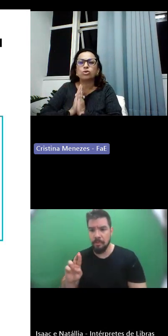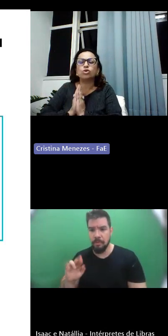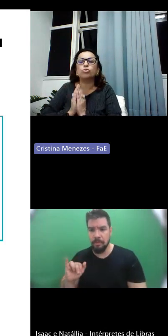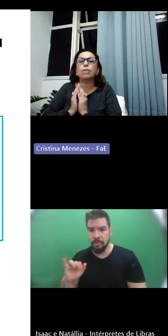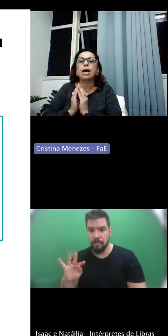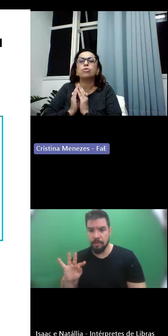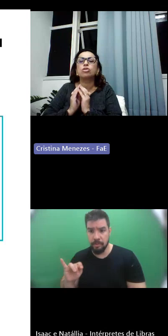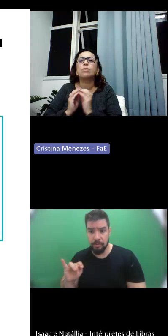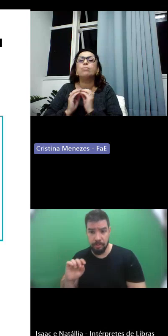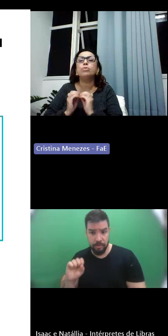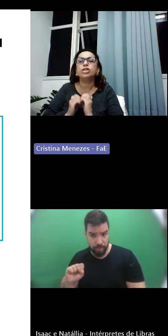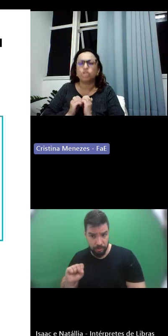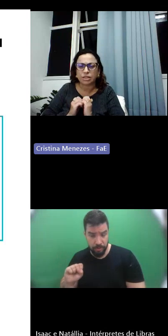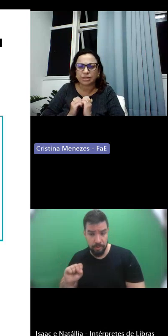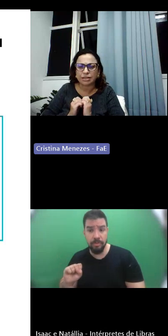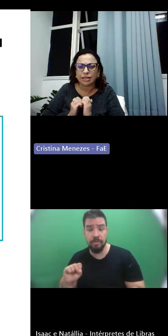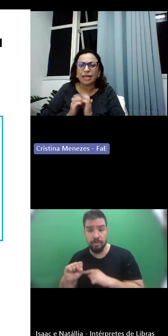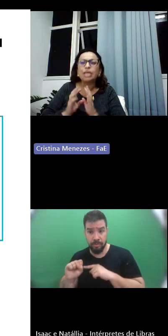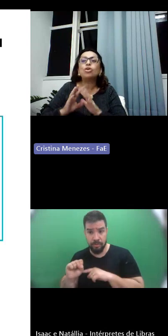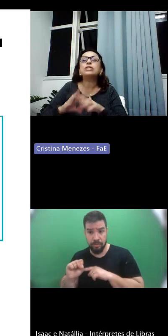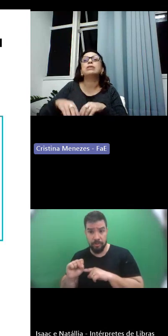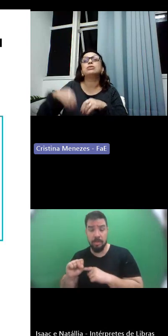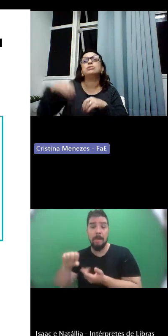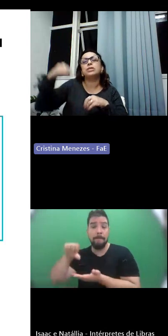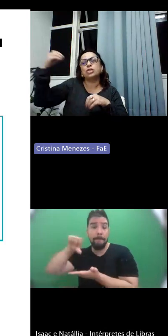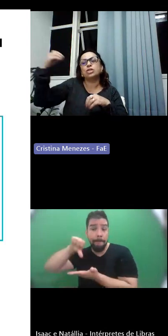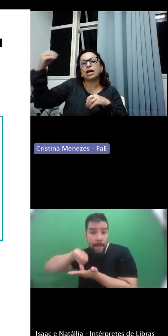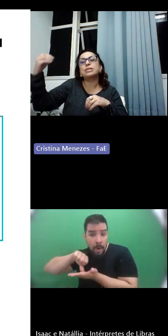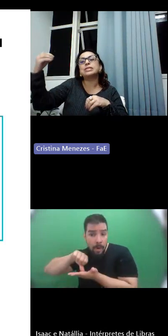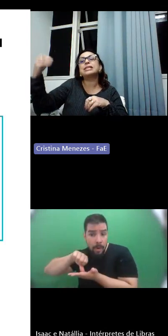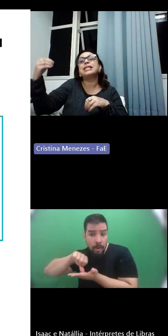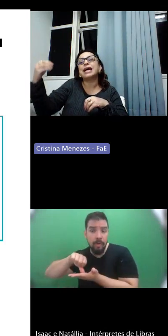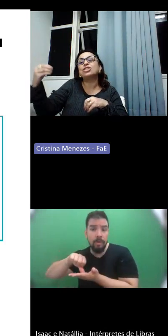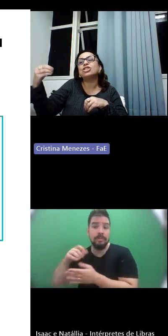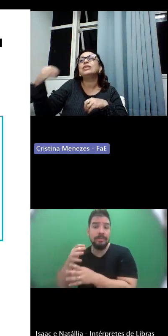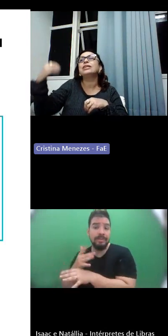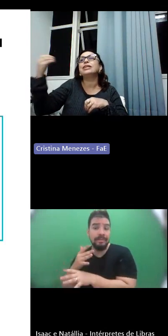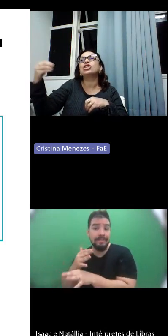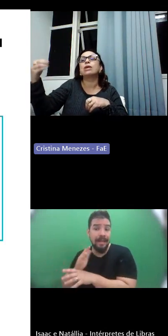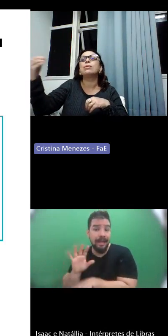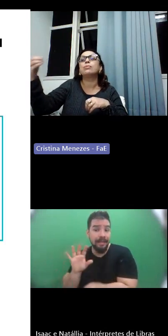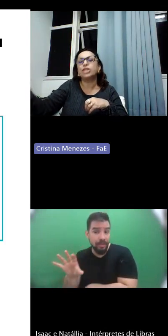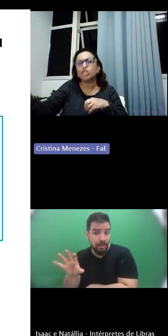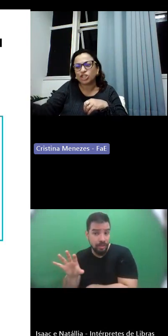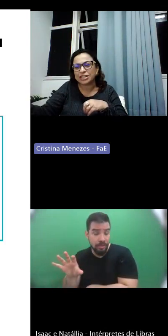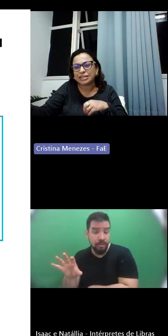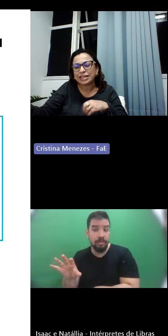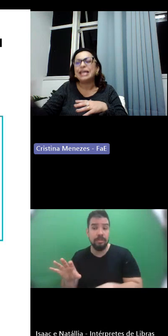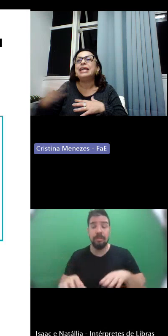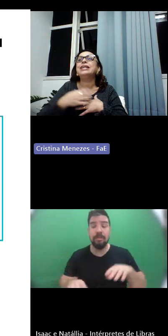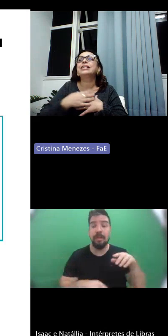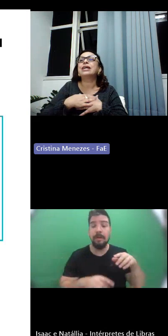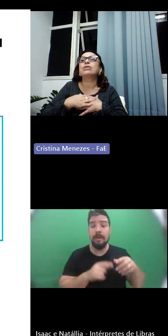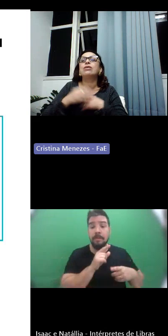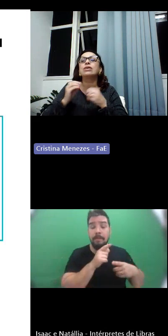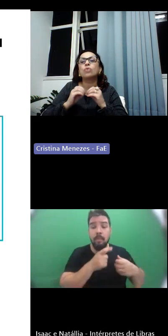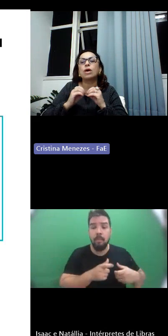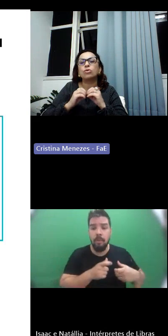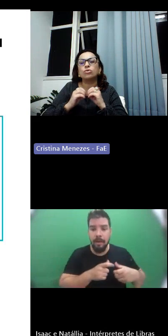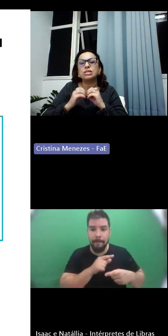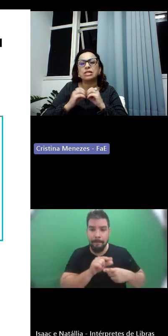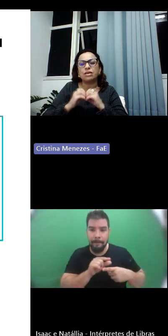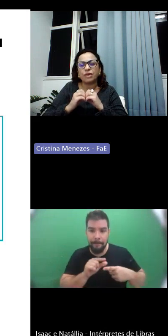Belo Horizonte um bairro que chama Buritis. E nós temos em Minas Gerais uma cidade que chama Buritis. Então, na